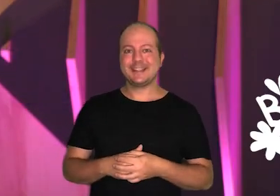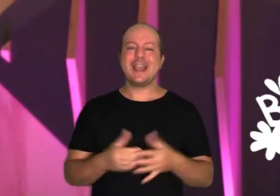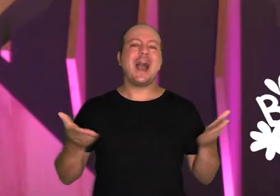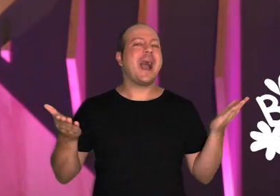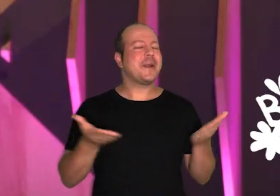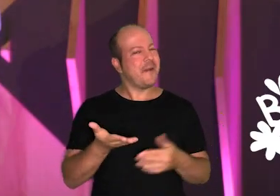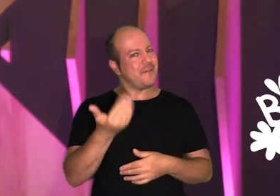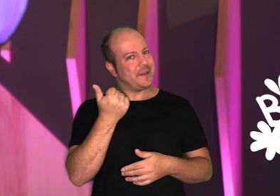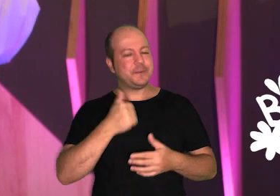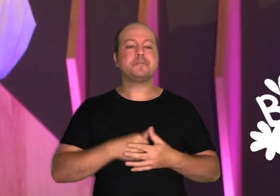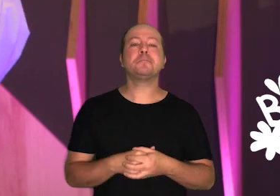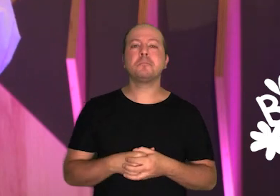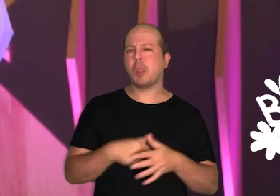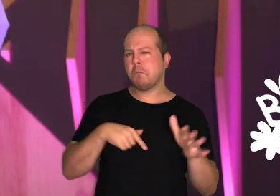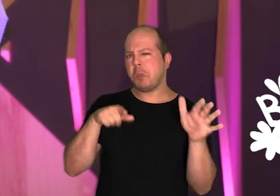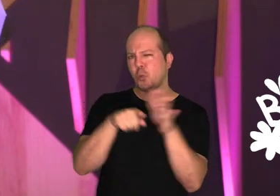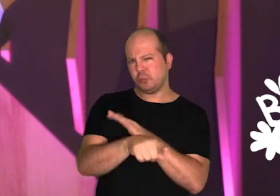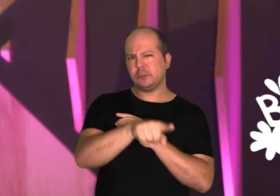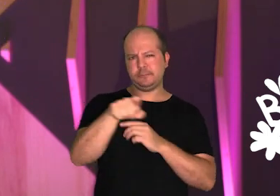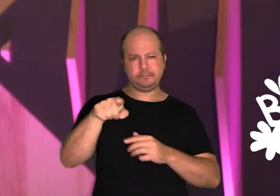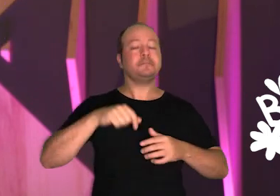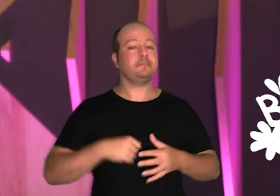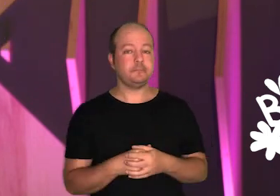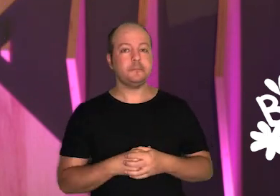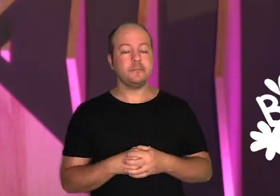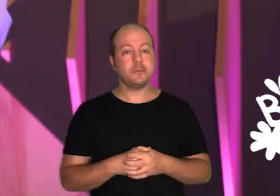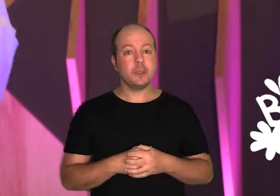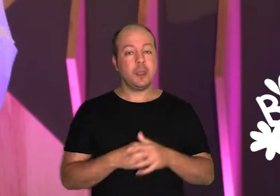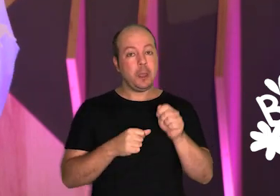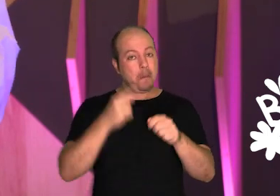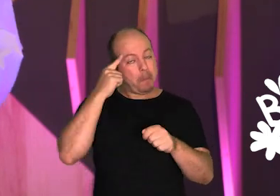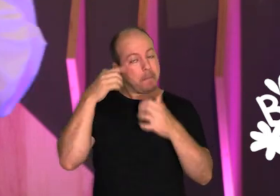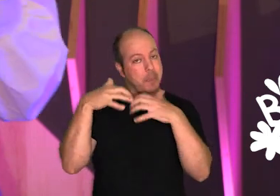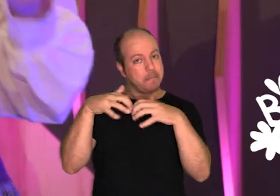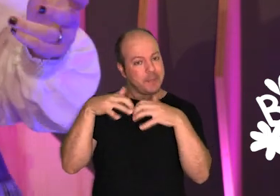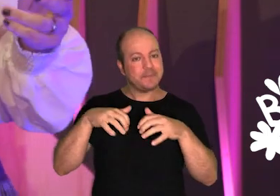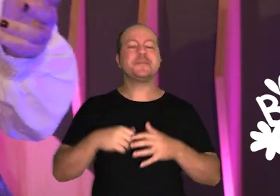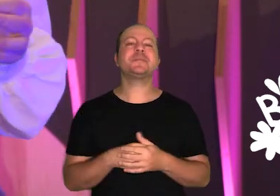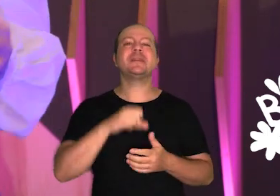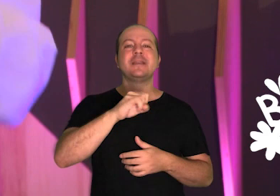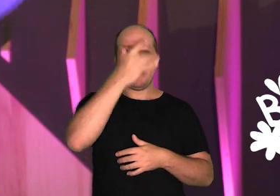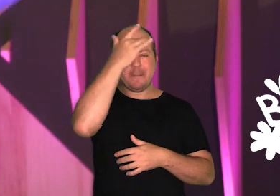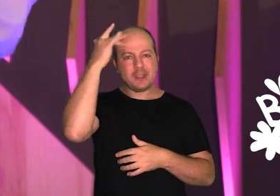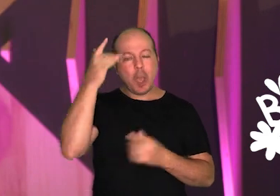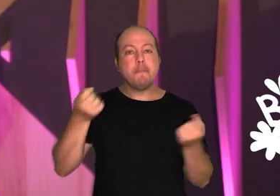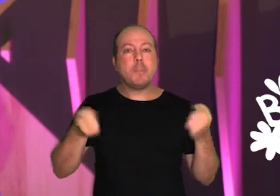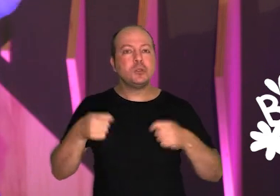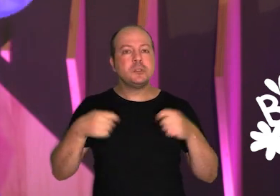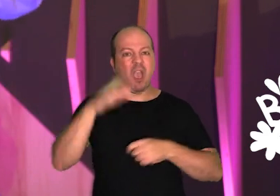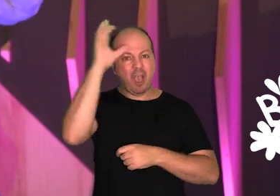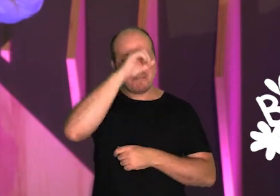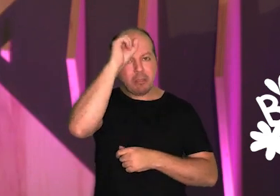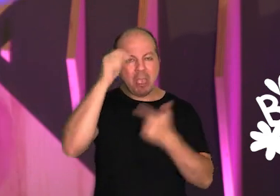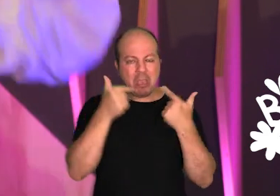Agora, vamos lá. Eu vou te fazer uma pergunta e para você pensar aí. Se alguém te disser que é possível